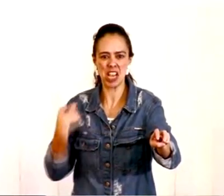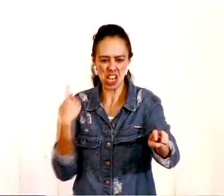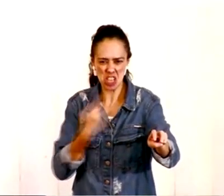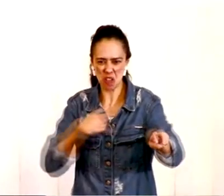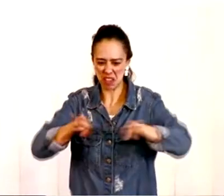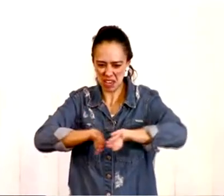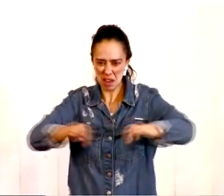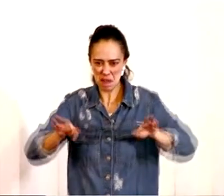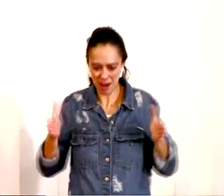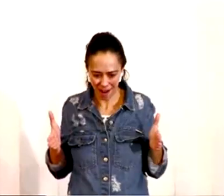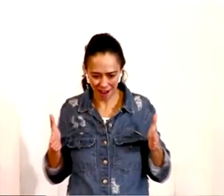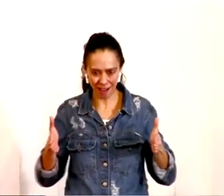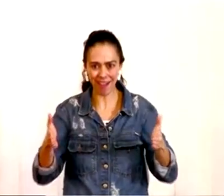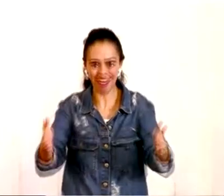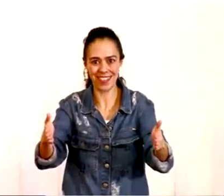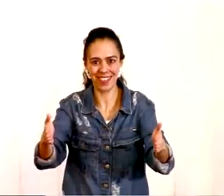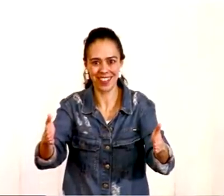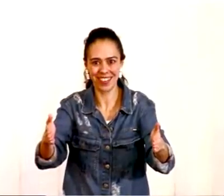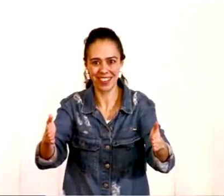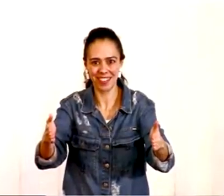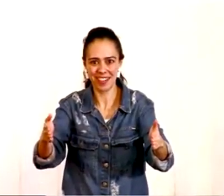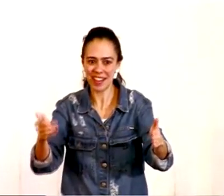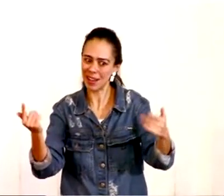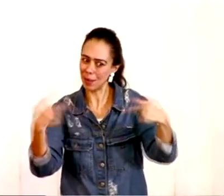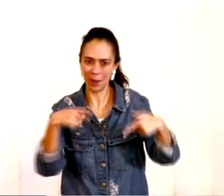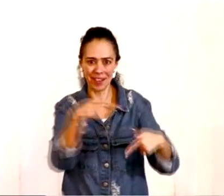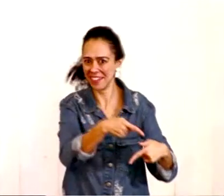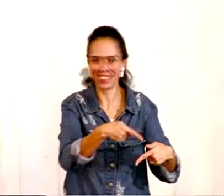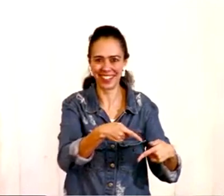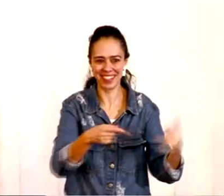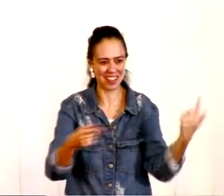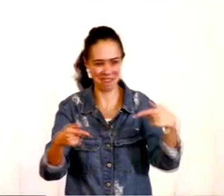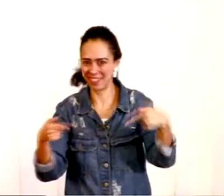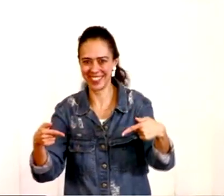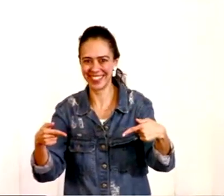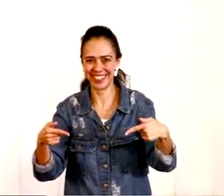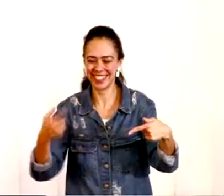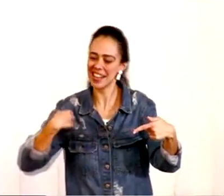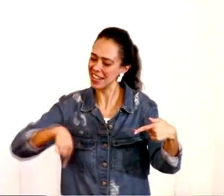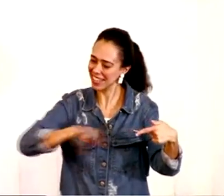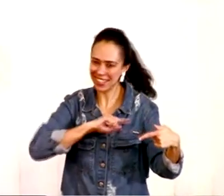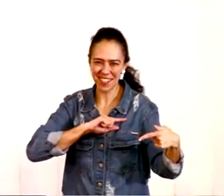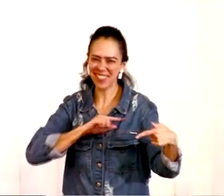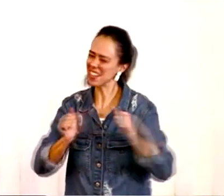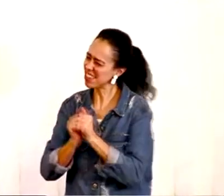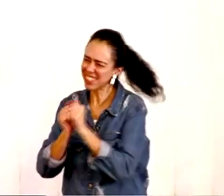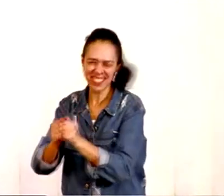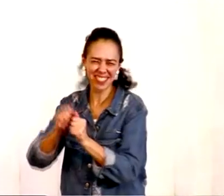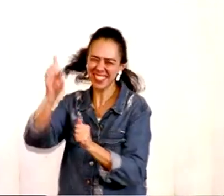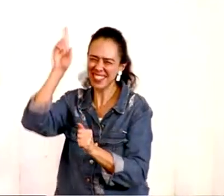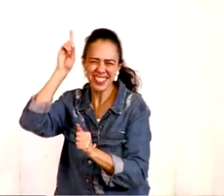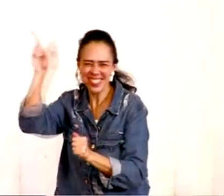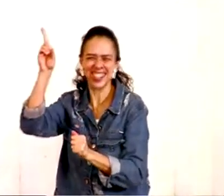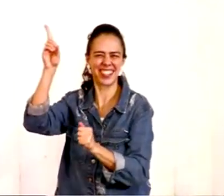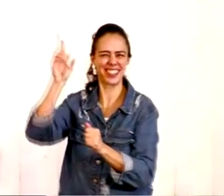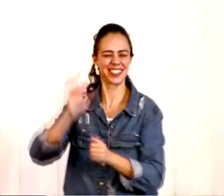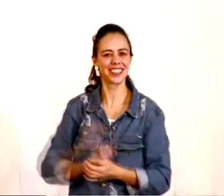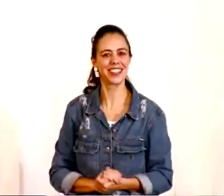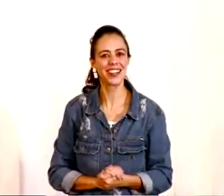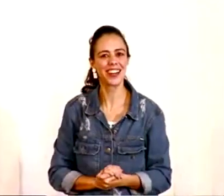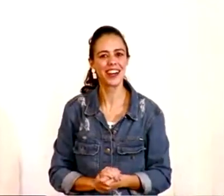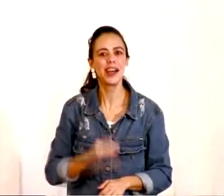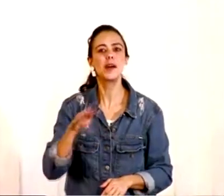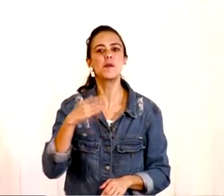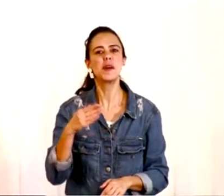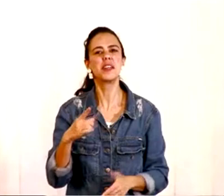lugar, nós podemos parar para entender que, de fato, o pecado trouxe a depravação sobre toda a